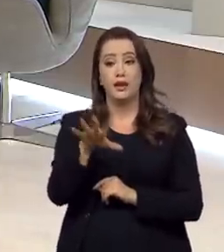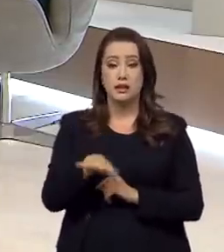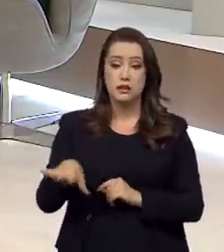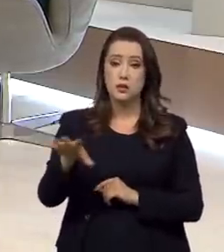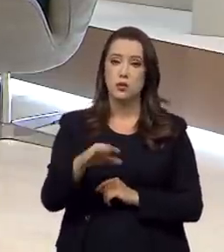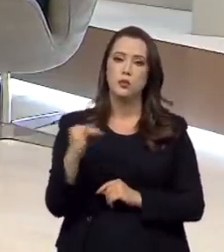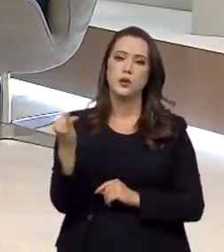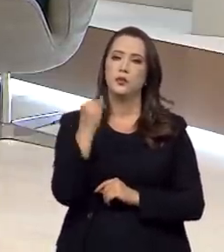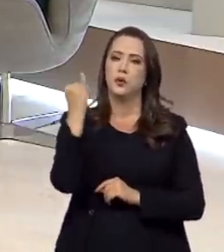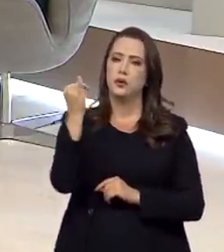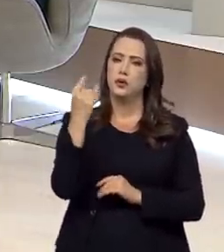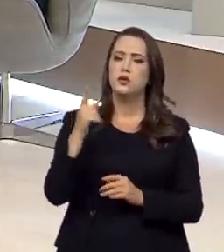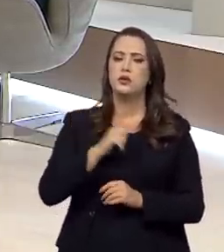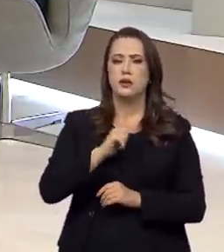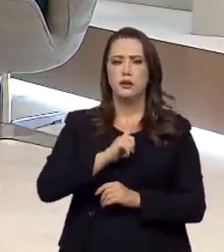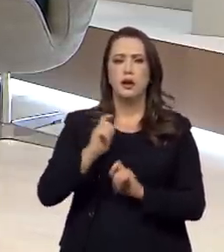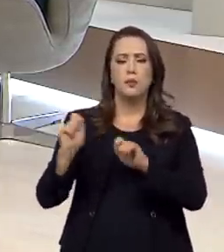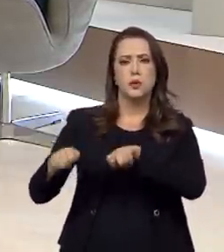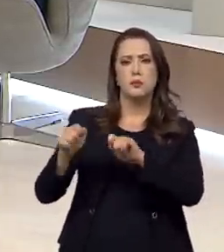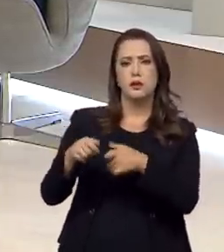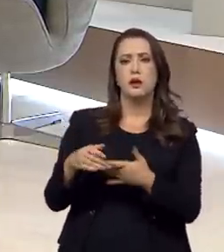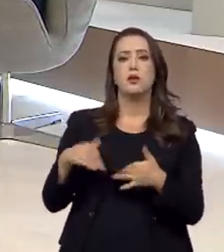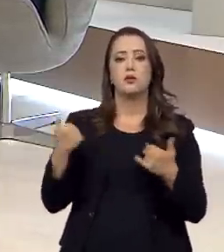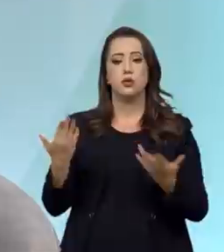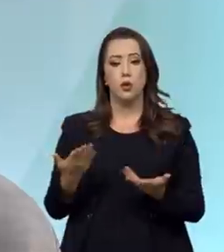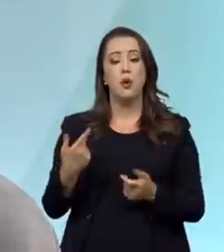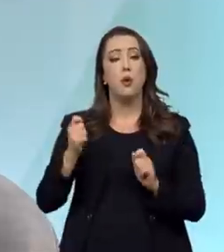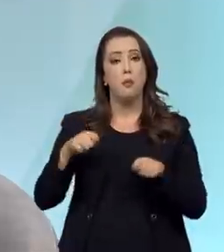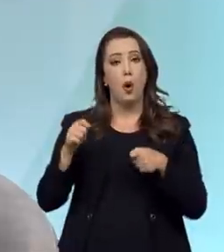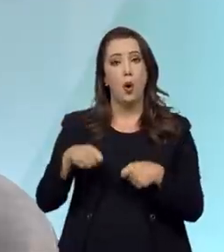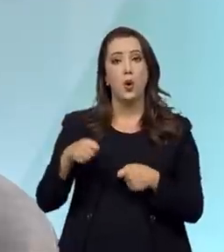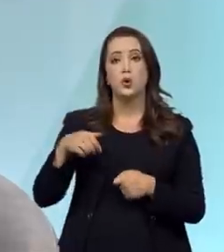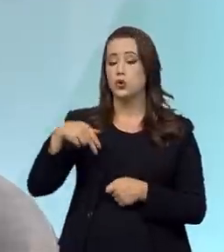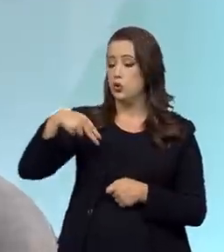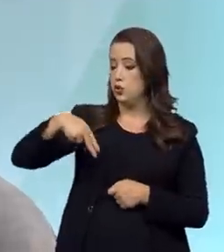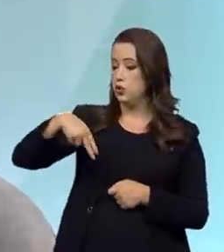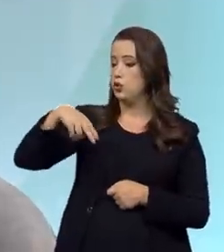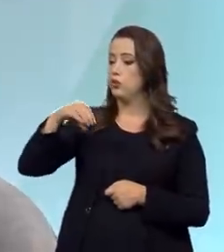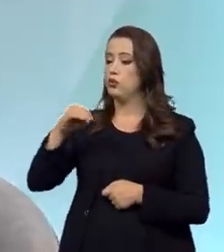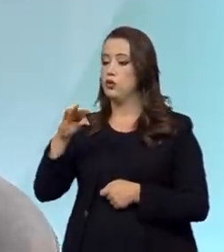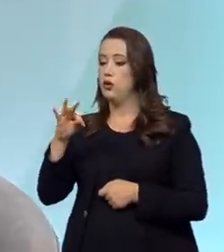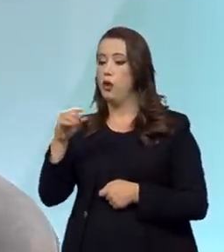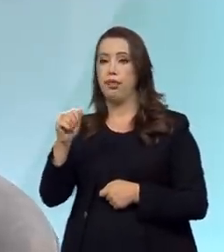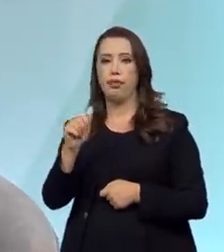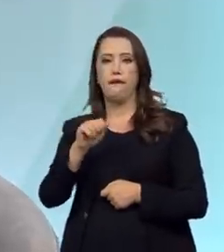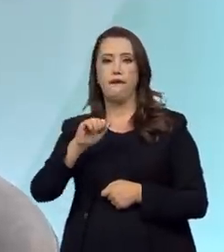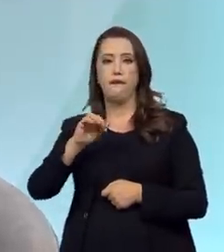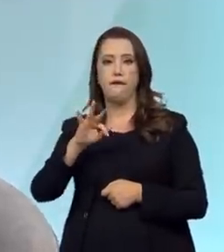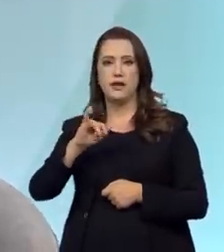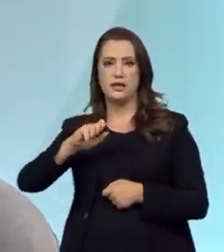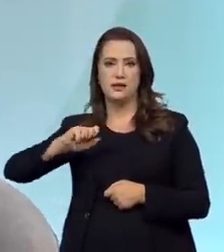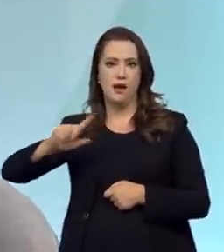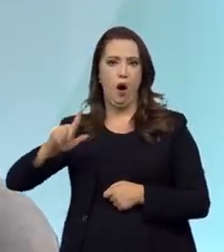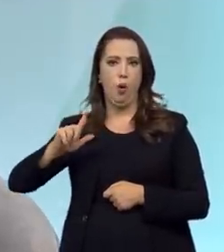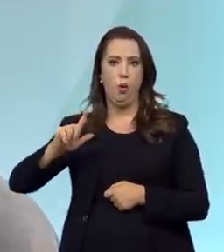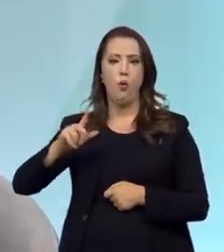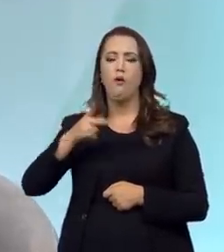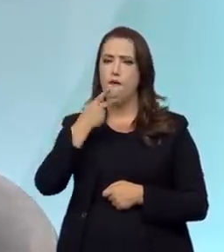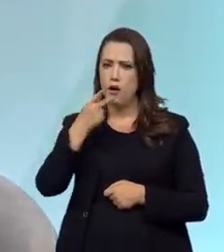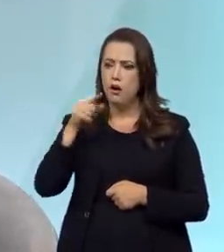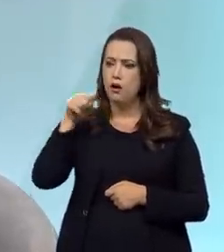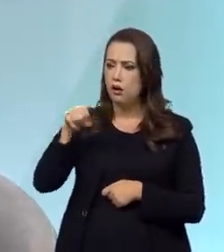importante a formalização eu posso emitir uma nota fiscal e ainda não tinha como emitir uma nota fiscal de uma